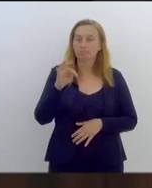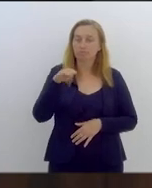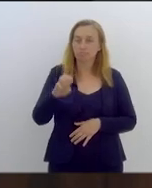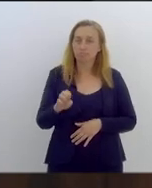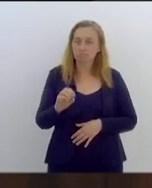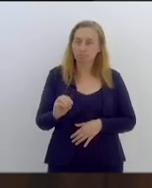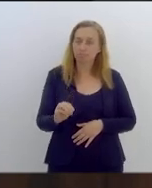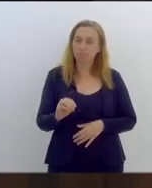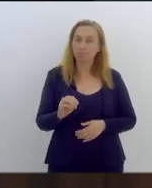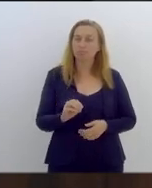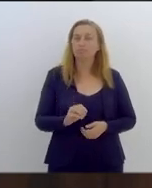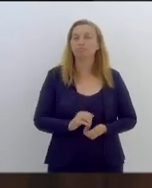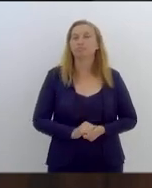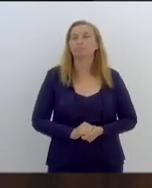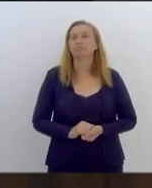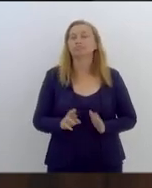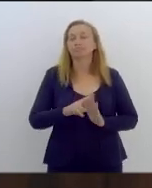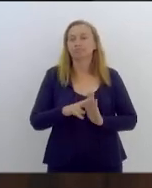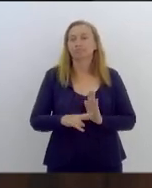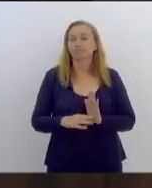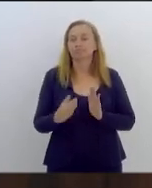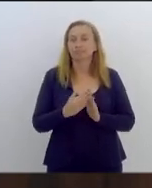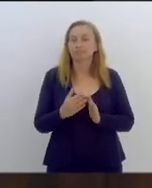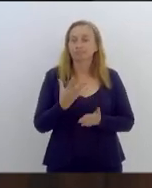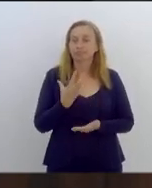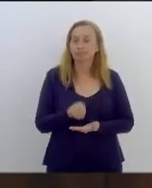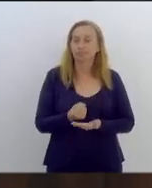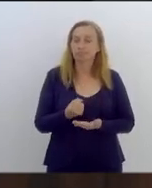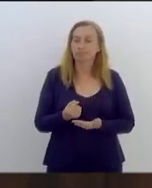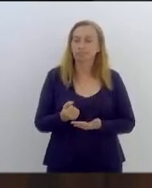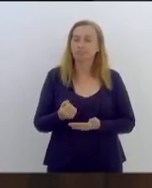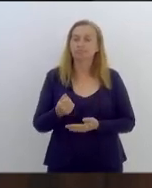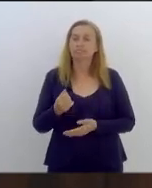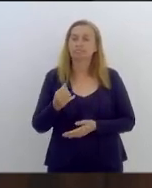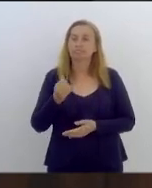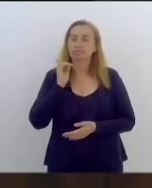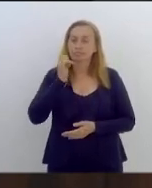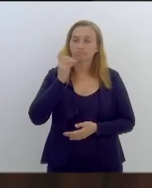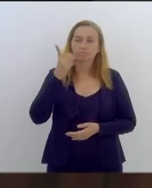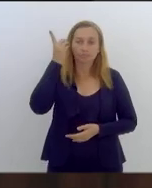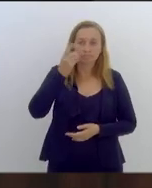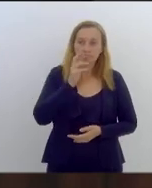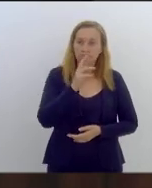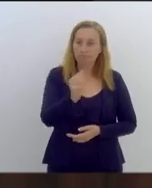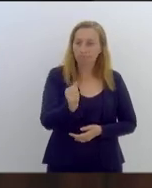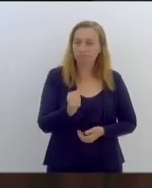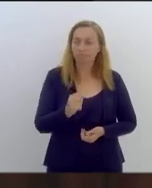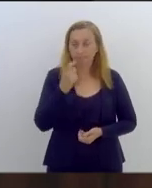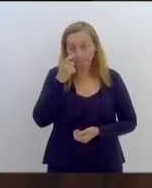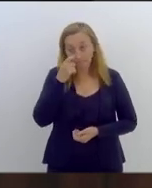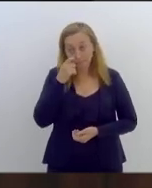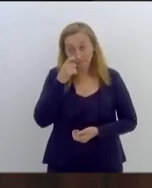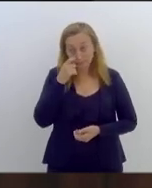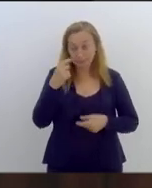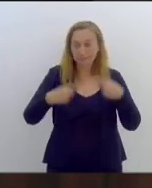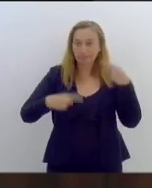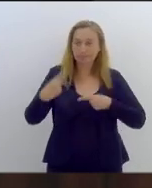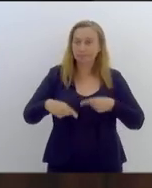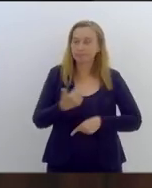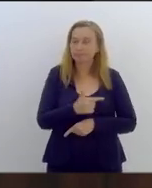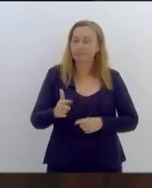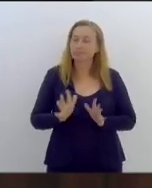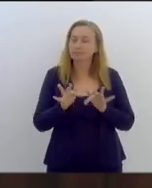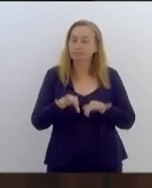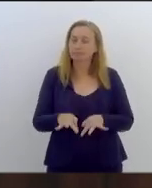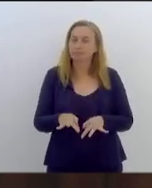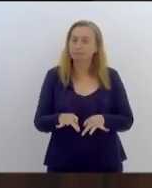Andrade Santoro. Parecer da Comissão de Normas Internas e Proposições Externas, favorável, relator deputado Rodrigo Amorim. Em discussão, não havendo quem